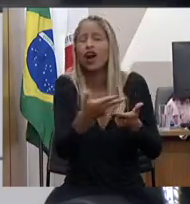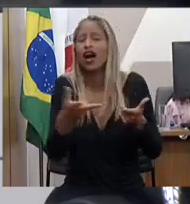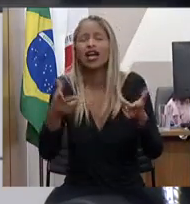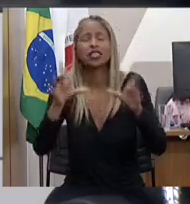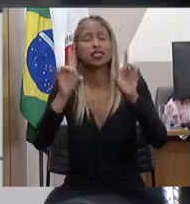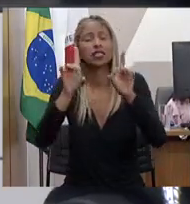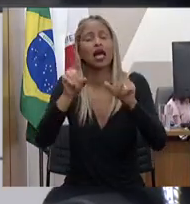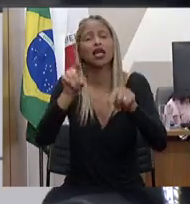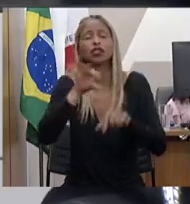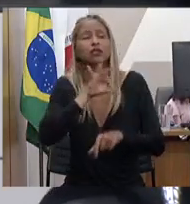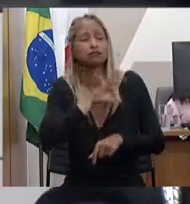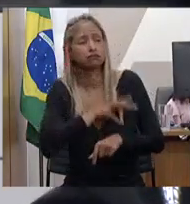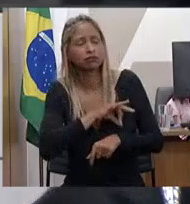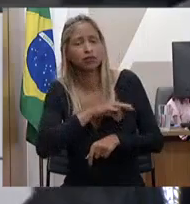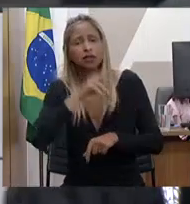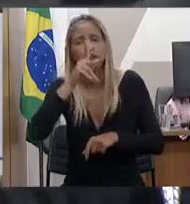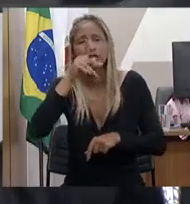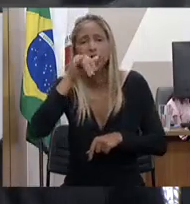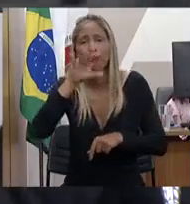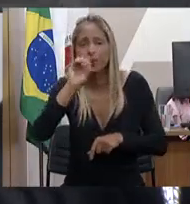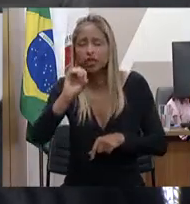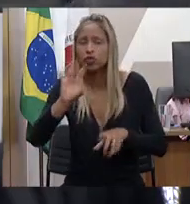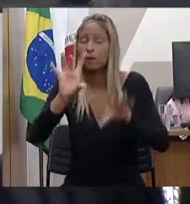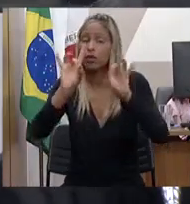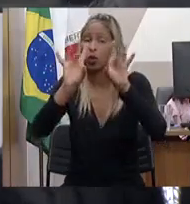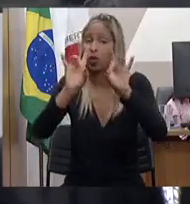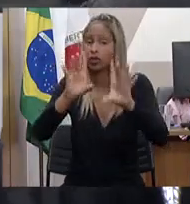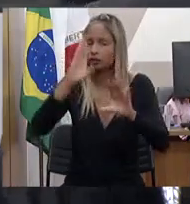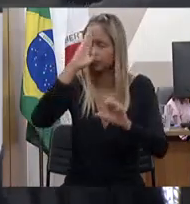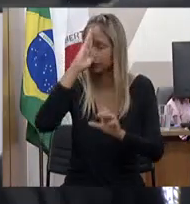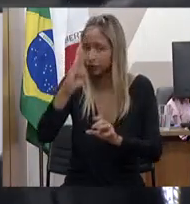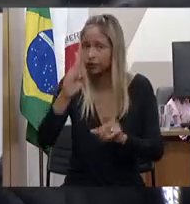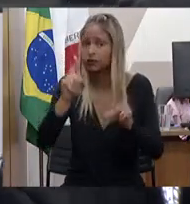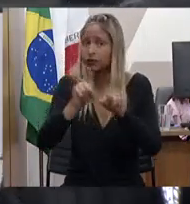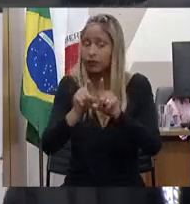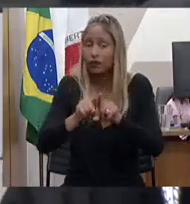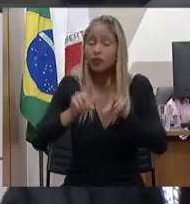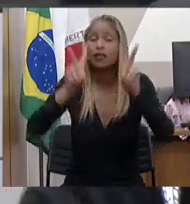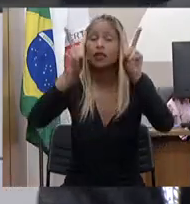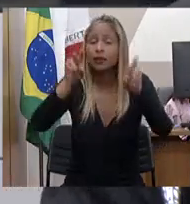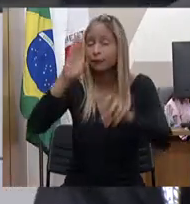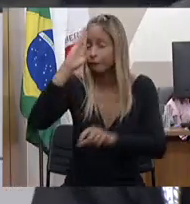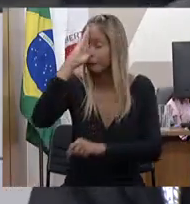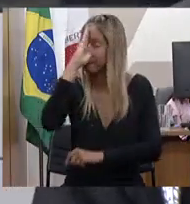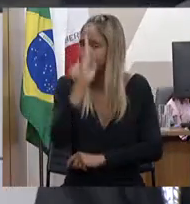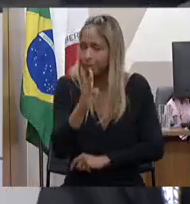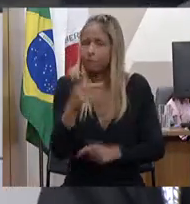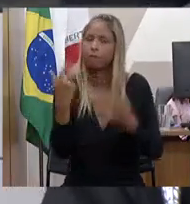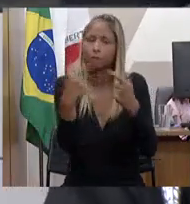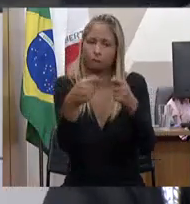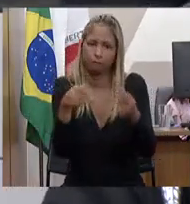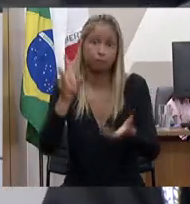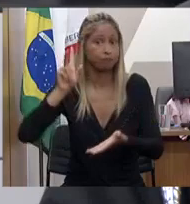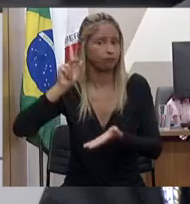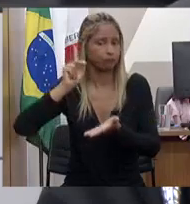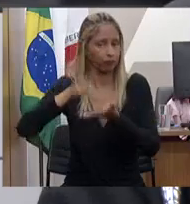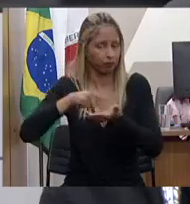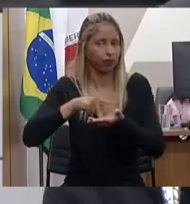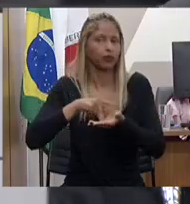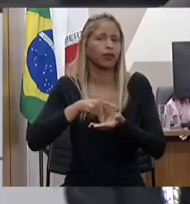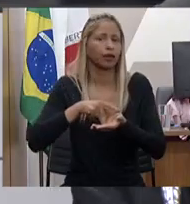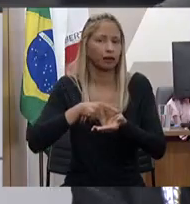do piso além das prioridades que a gente traz esse assunto tem que virar prioridade para gente de fato de fato